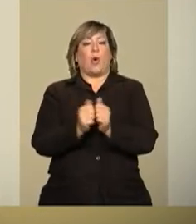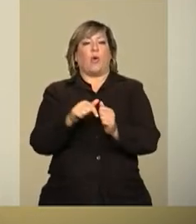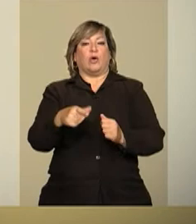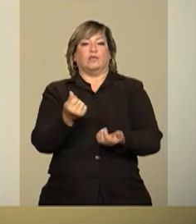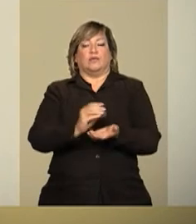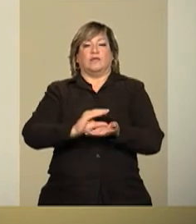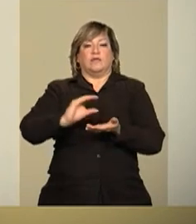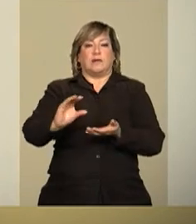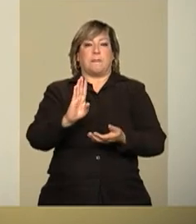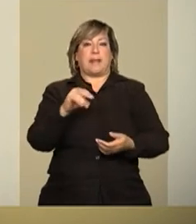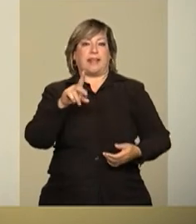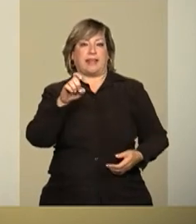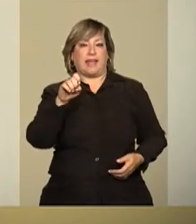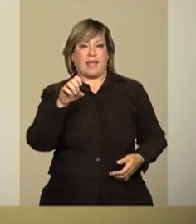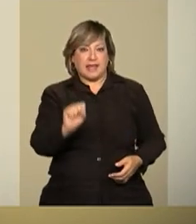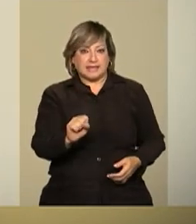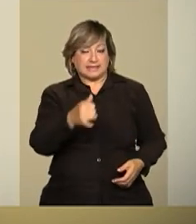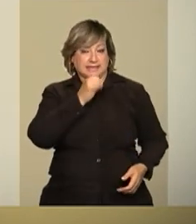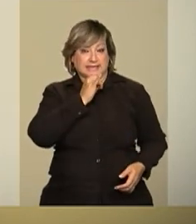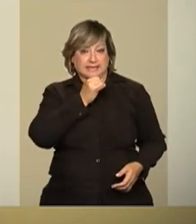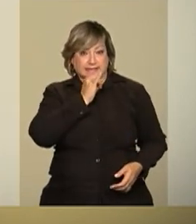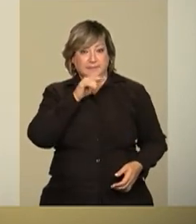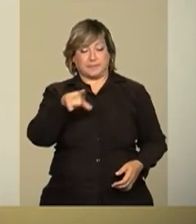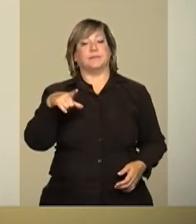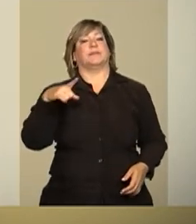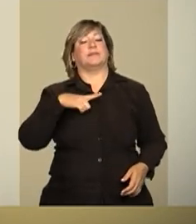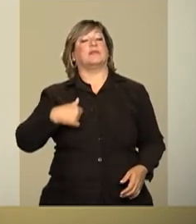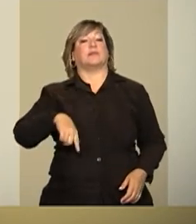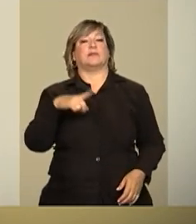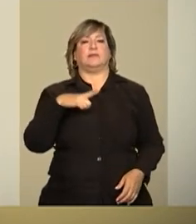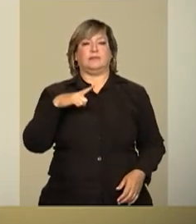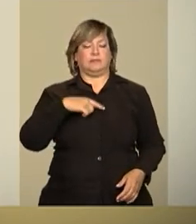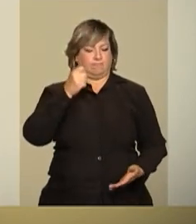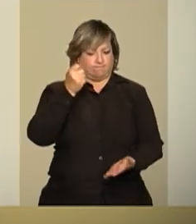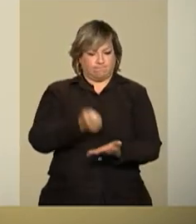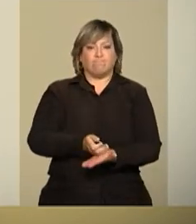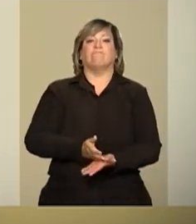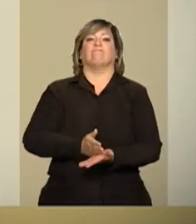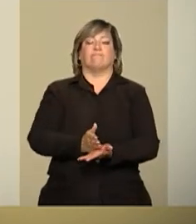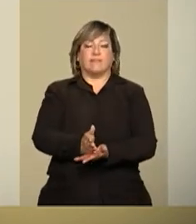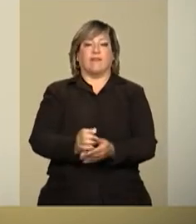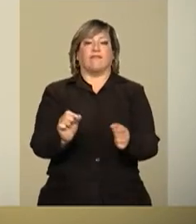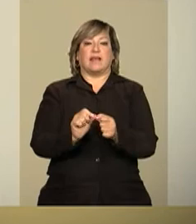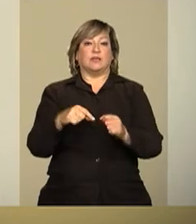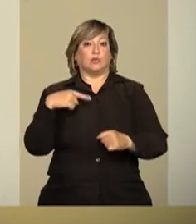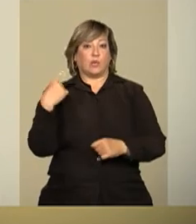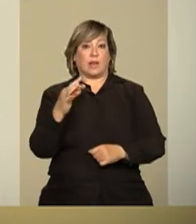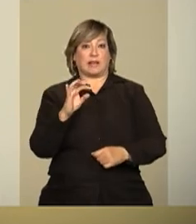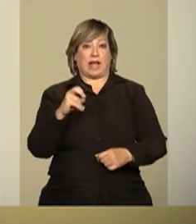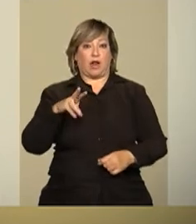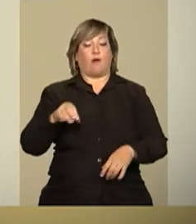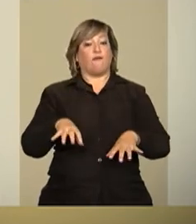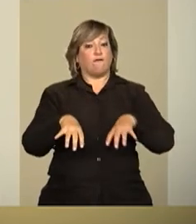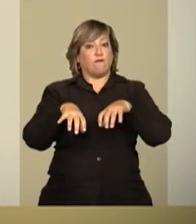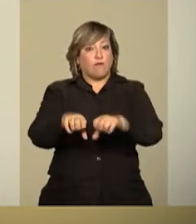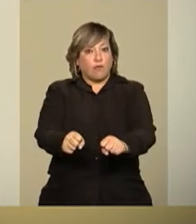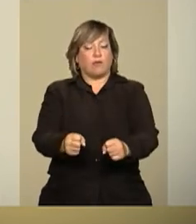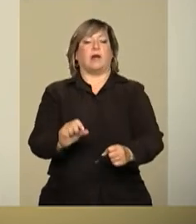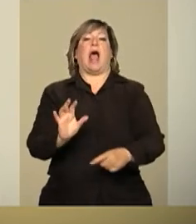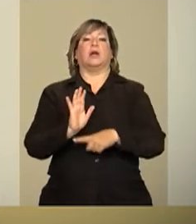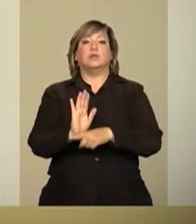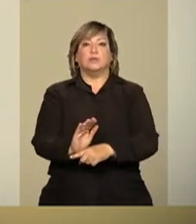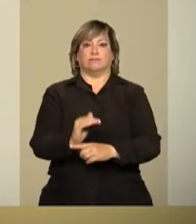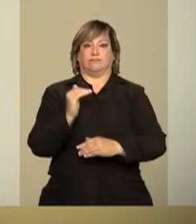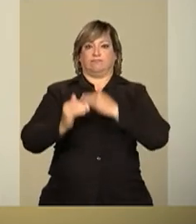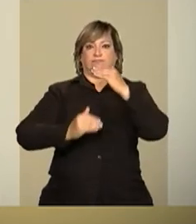de um financiamento do BNDS veja você Max estamos determinados a formar os técnicos que vão ajudar a